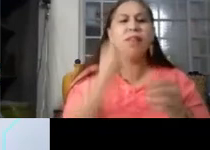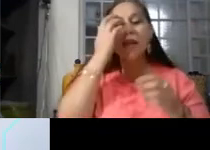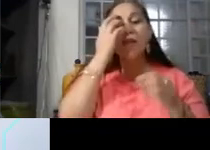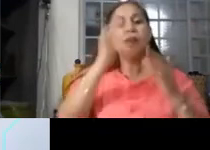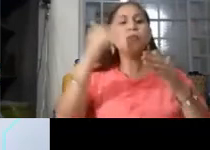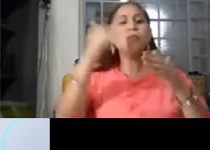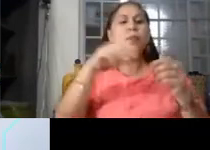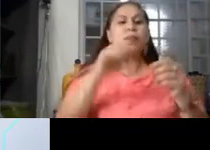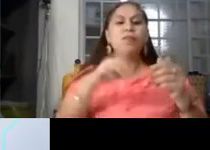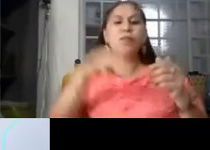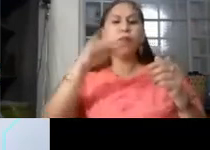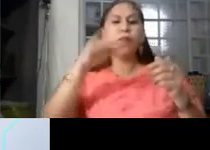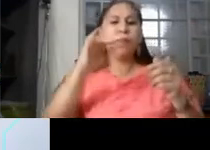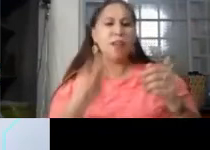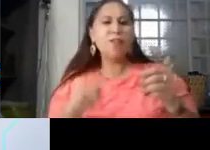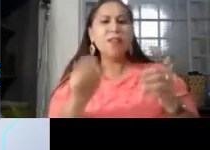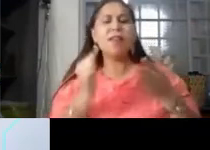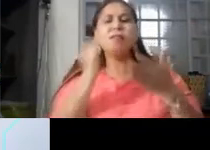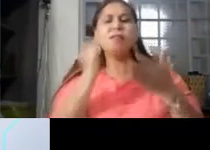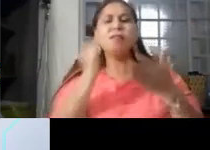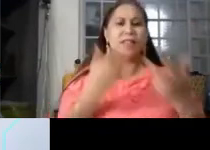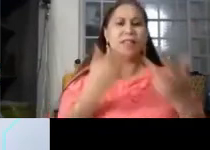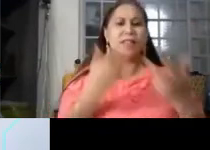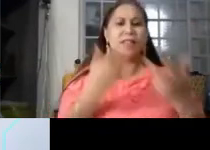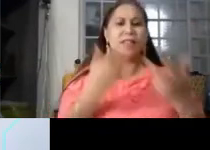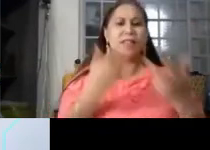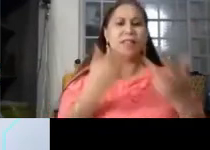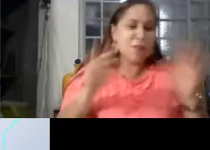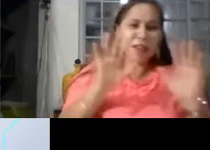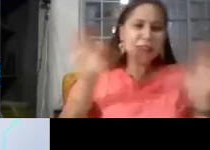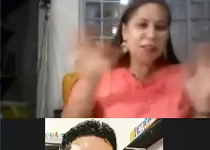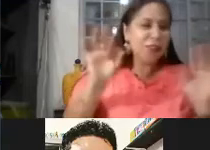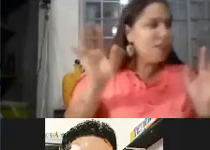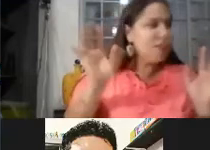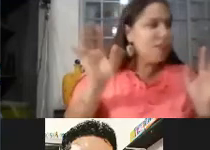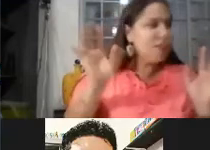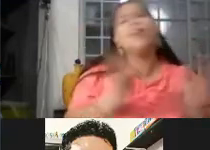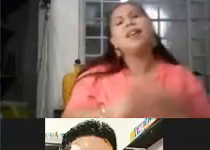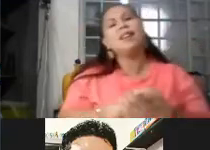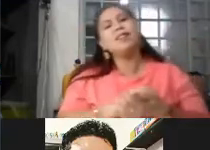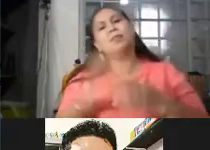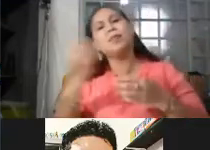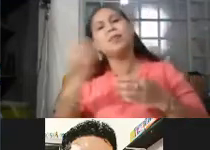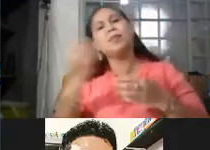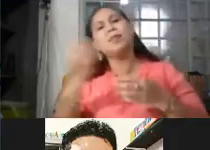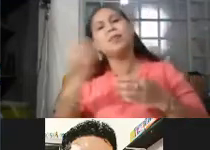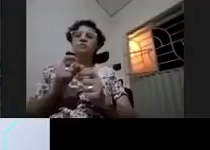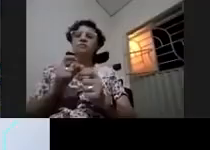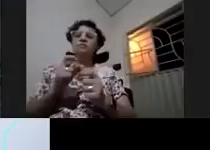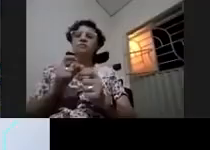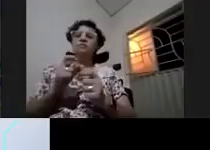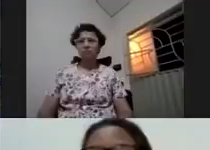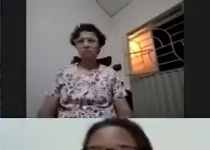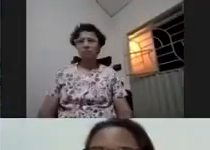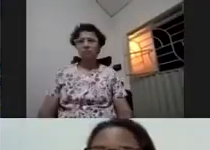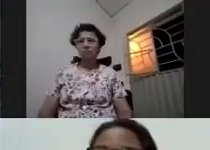ação. Se o complemento for nominal, vai ter aí uma característica, né? Que pode ser uma qualidade ou não. Característica pode ser boa